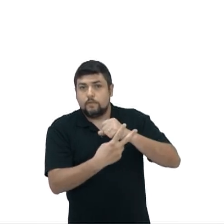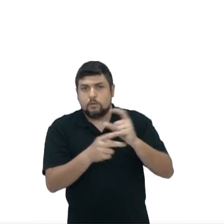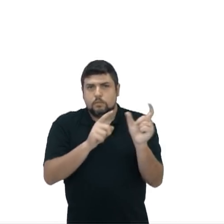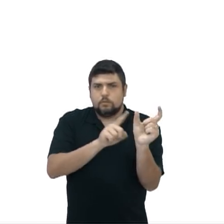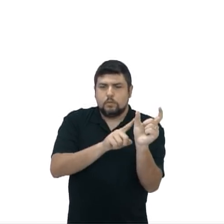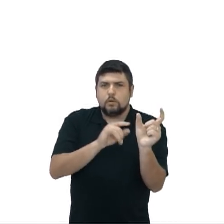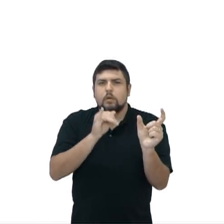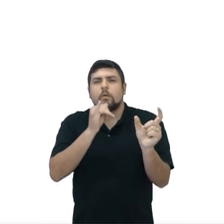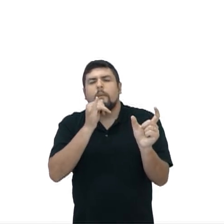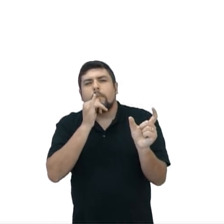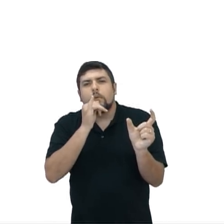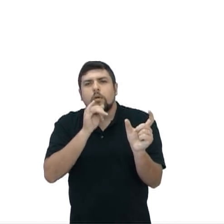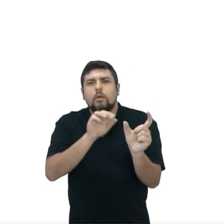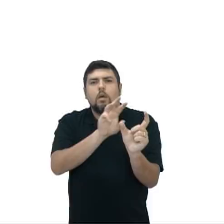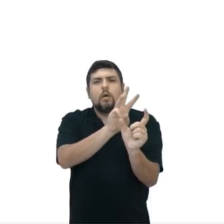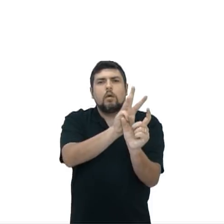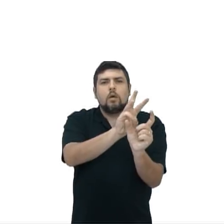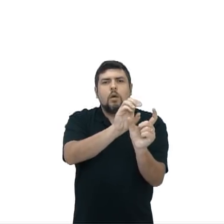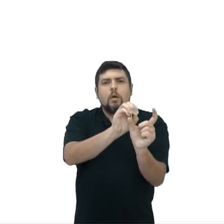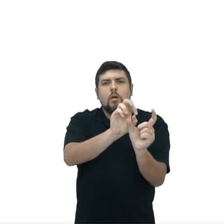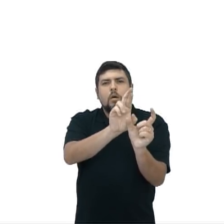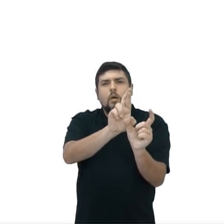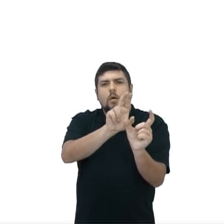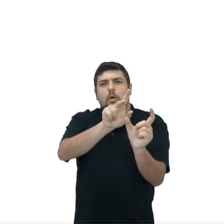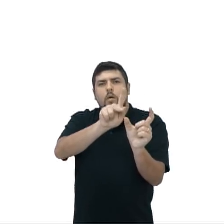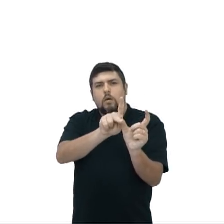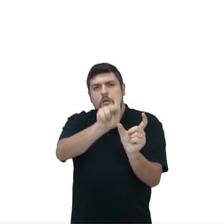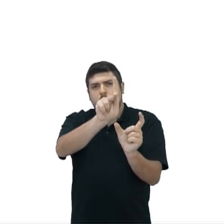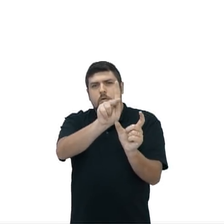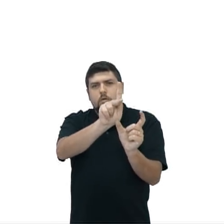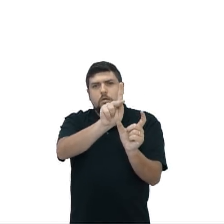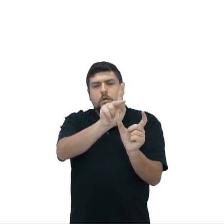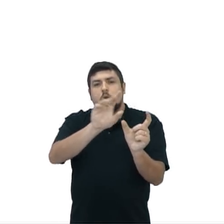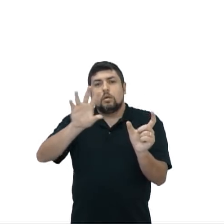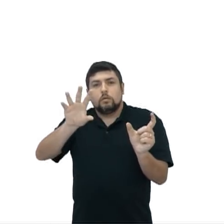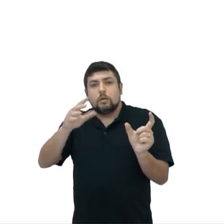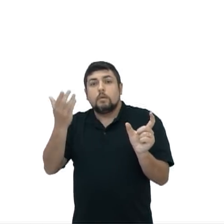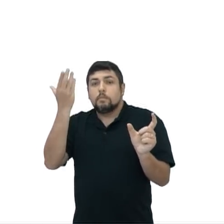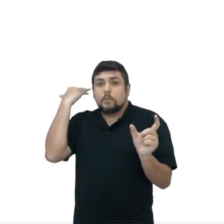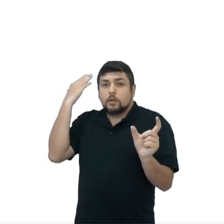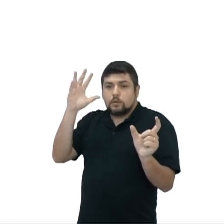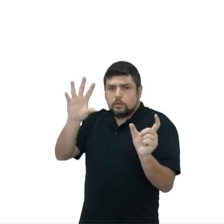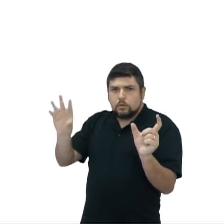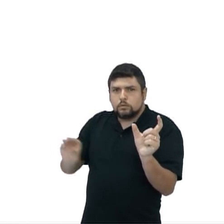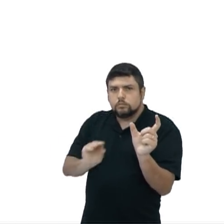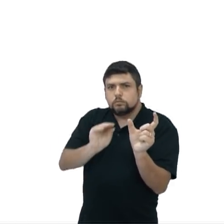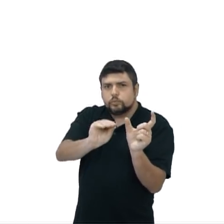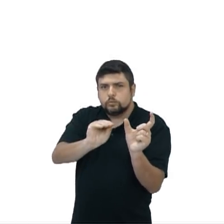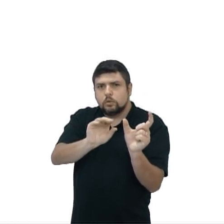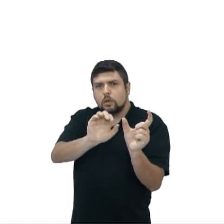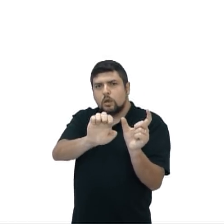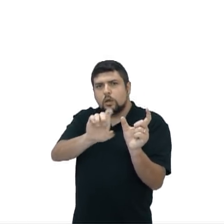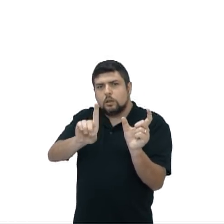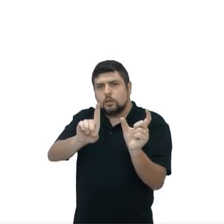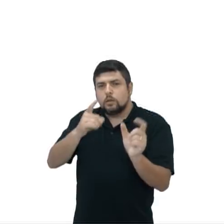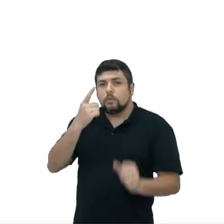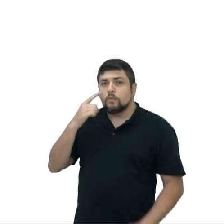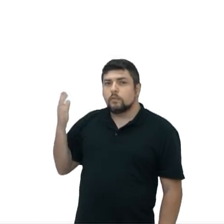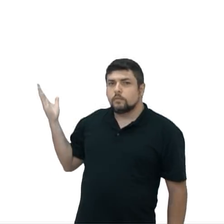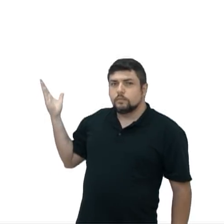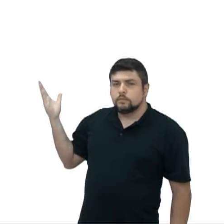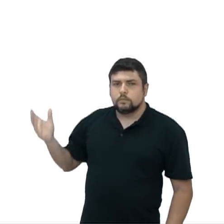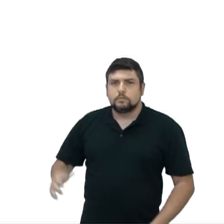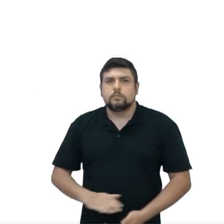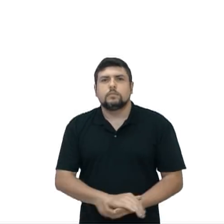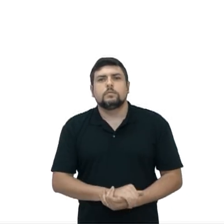work, to work, infinitivo. Como é que eu formo o passado? Coloco o ed, worked, want,